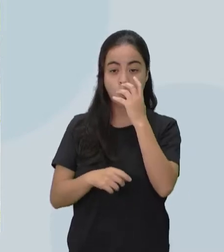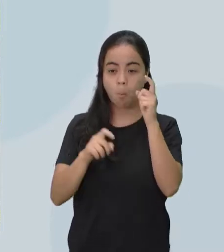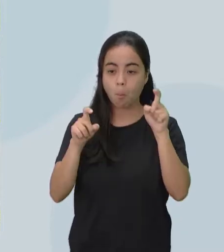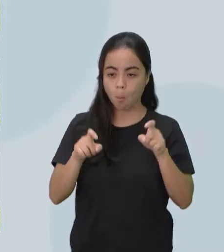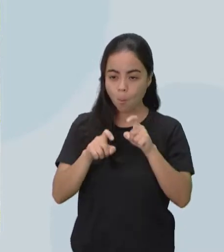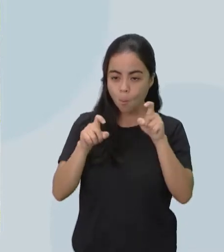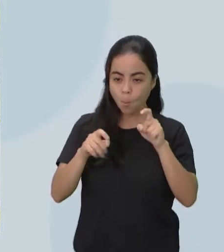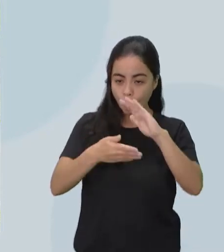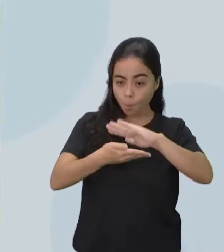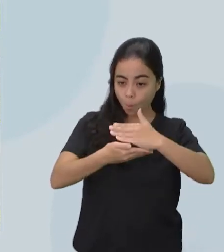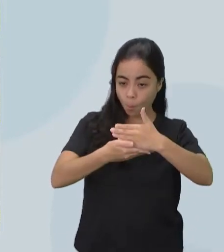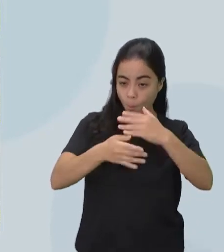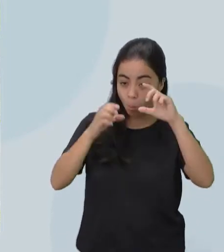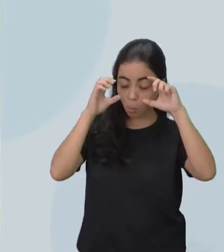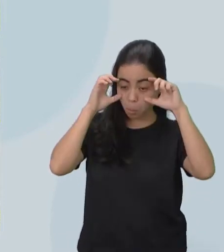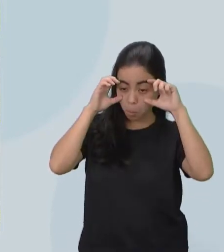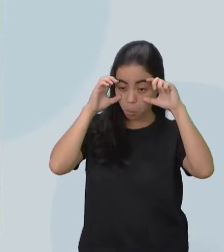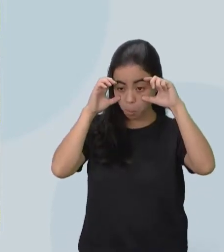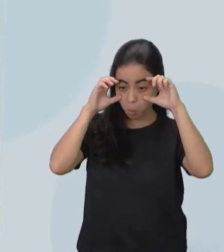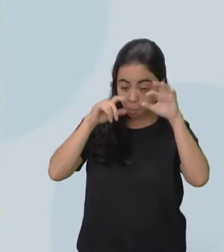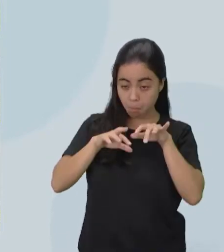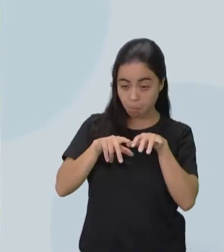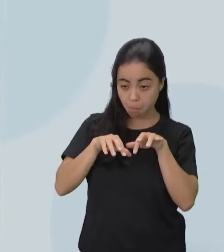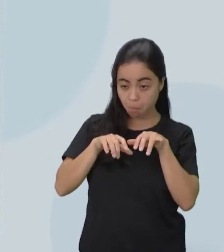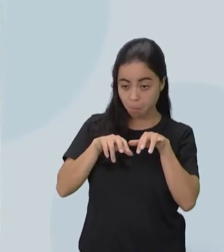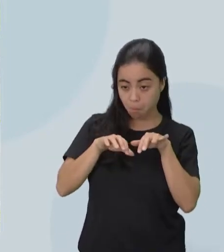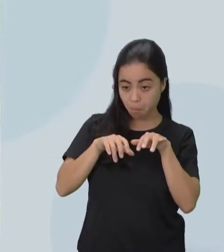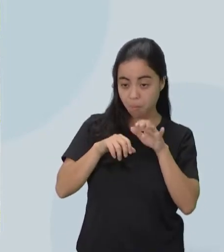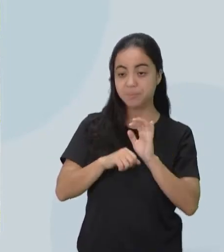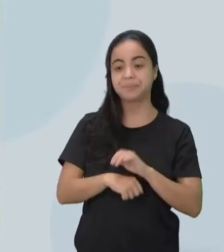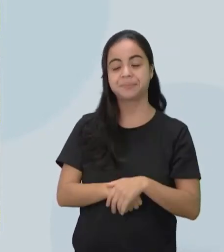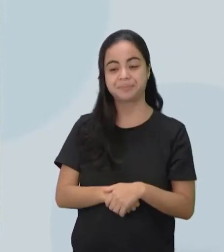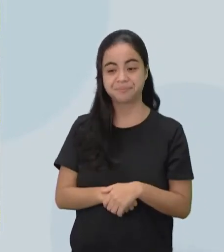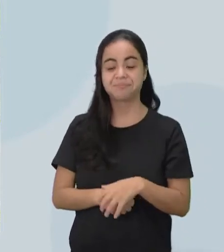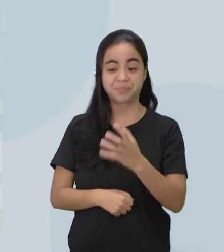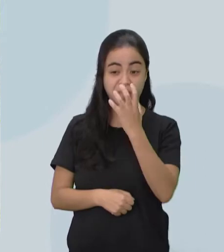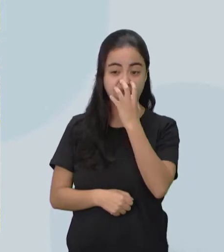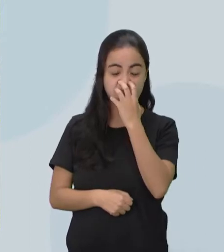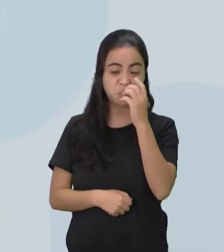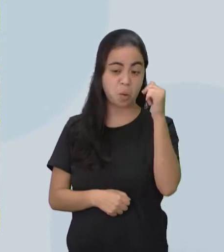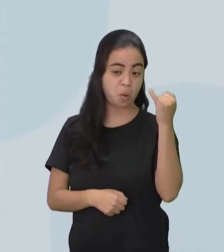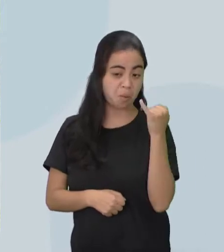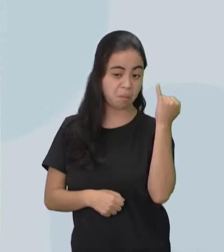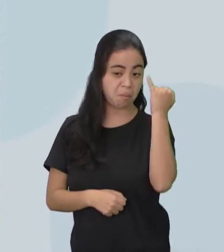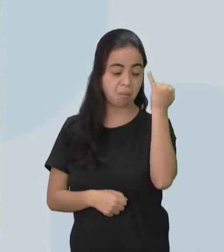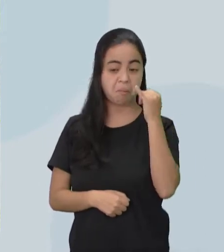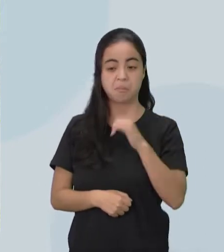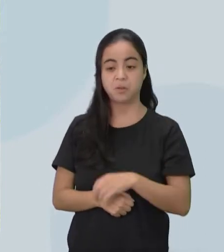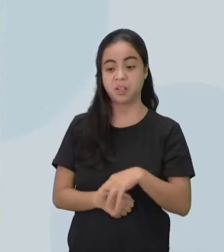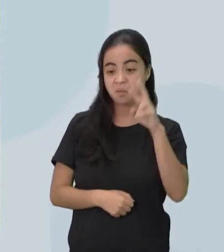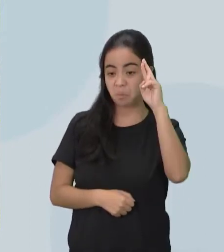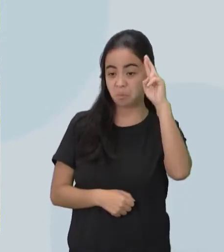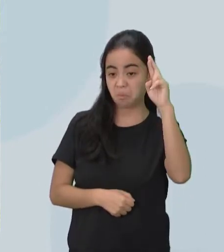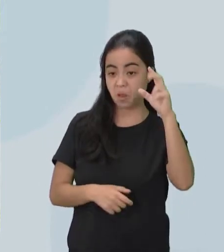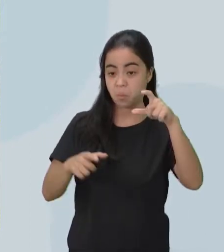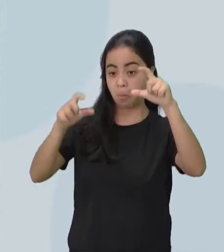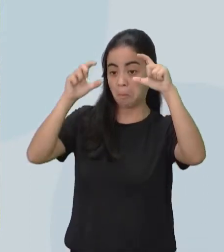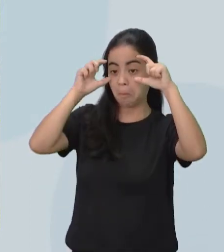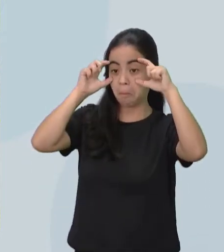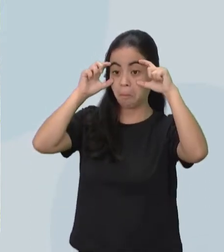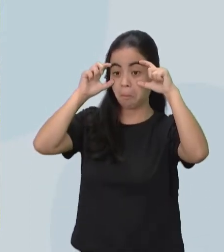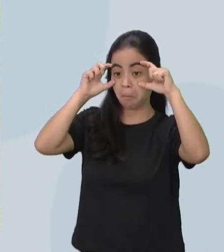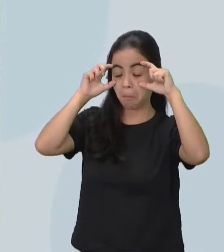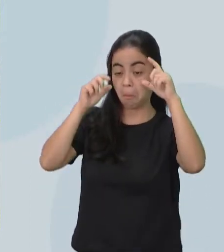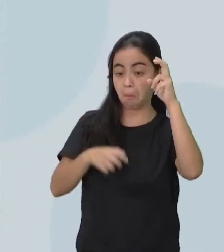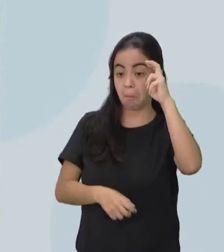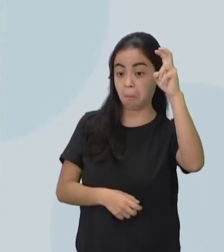óculos. Intelectual, tá? Né? Intelectual, que é importante. Cachorrinho intelectual, importante. Você colocou óculos, já vira